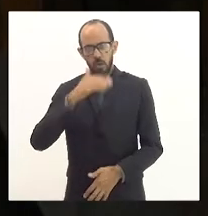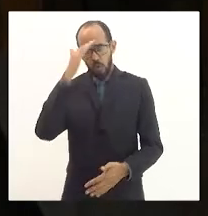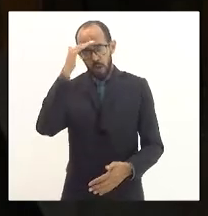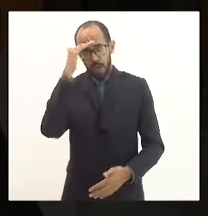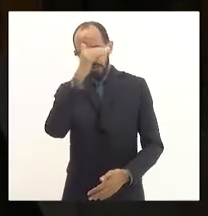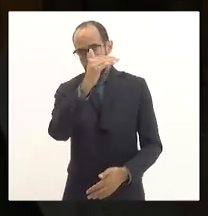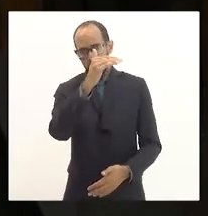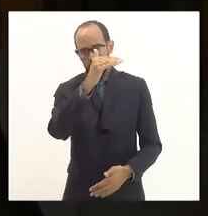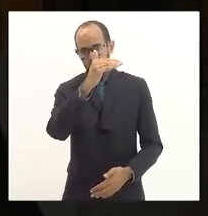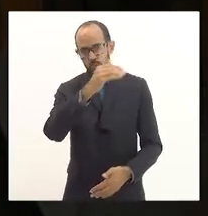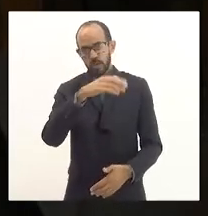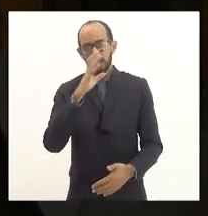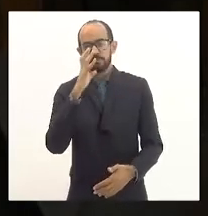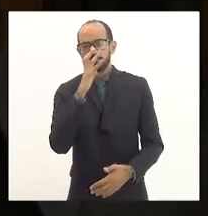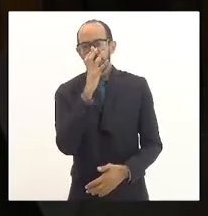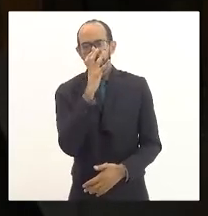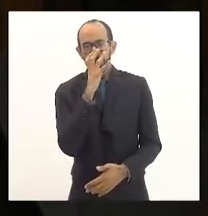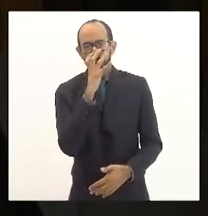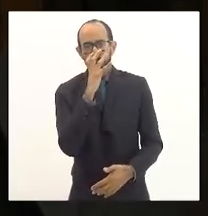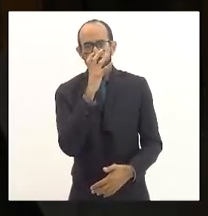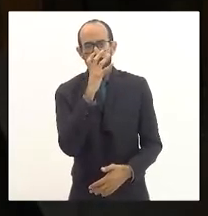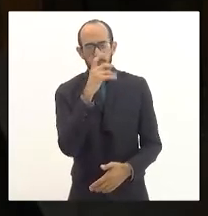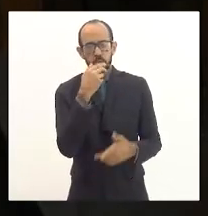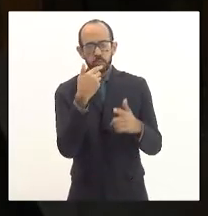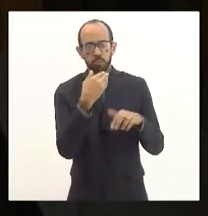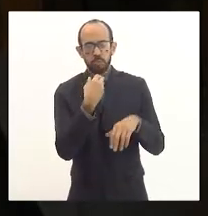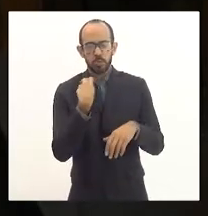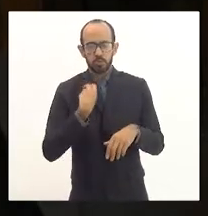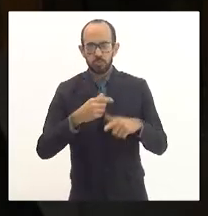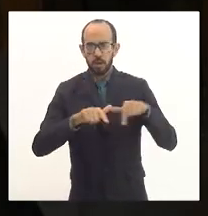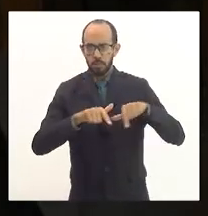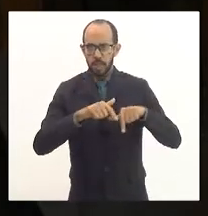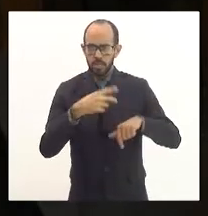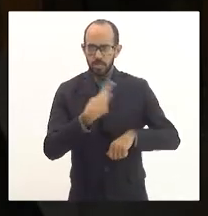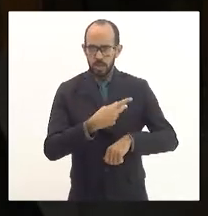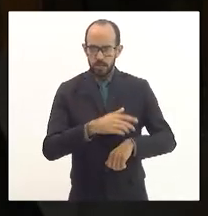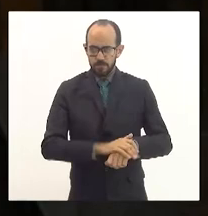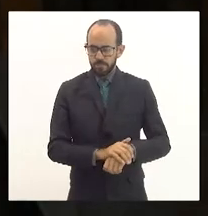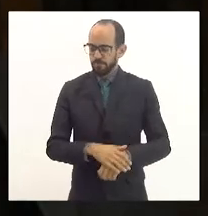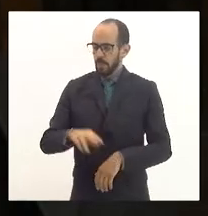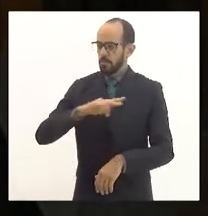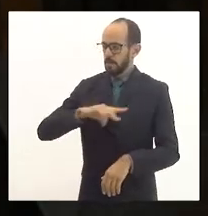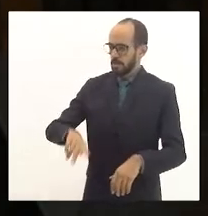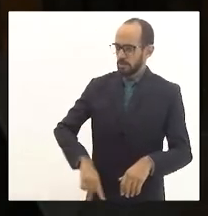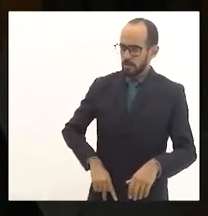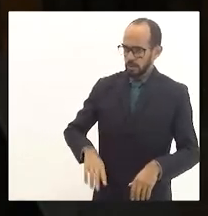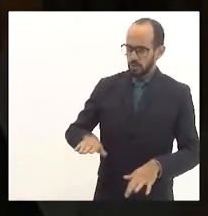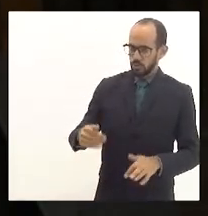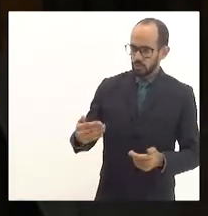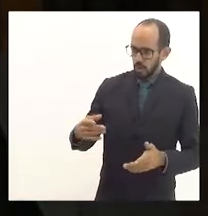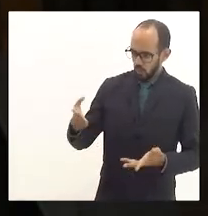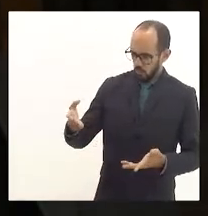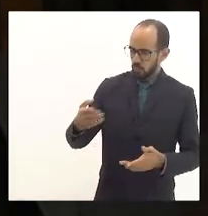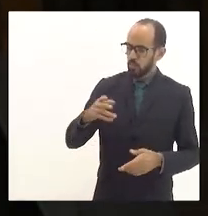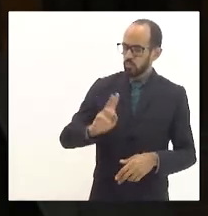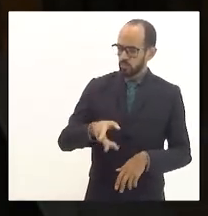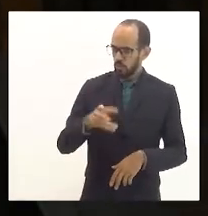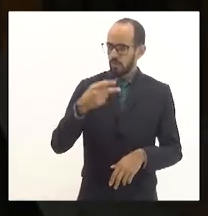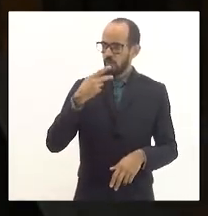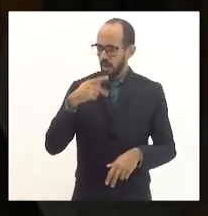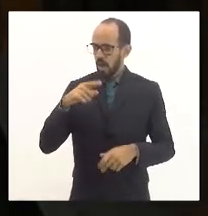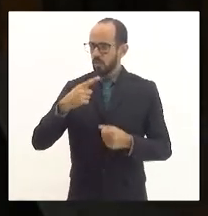está exercendo a real função parlamentar II o presidente ainda falando dos Municípios